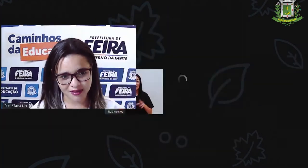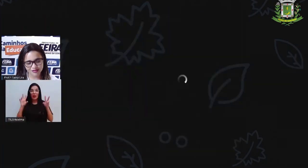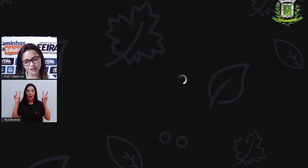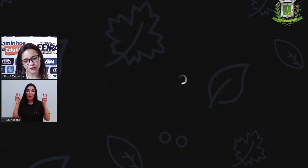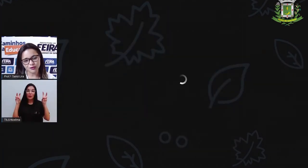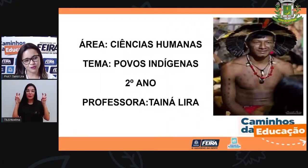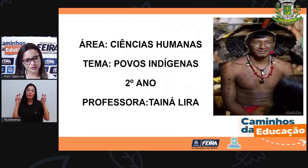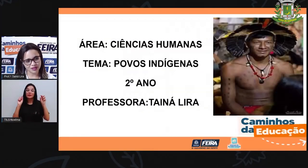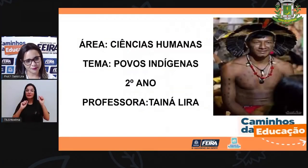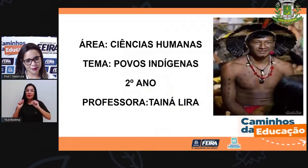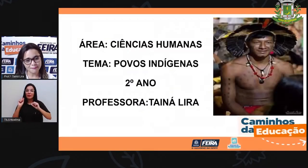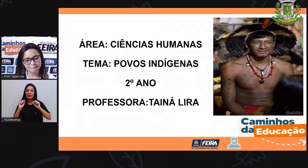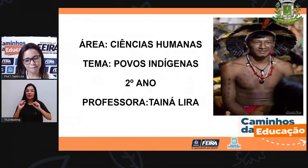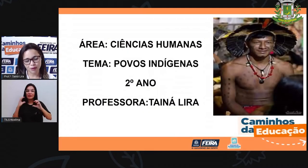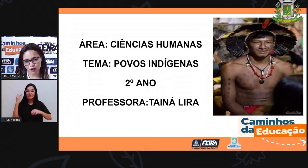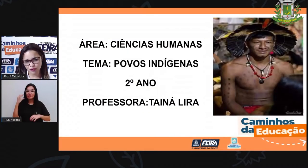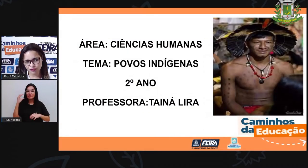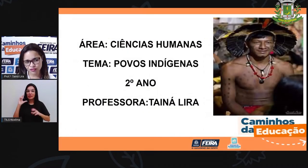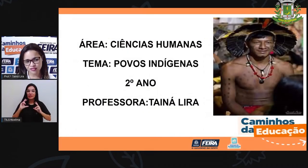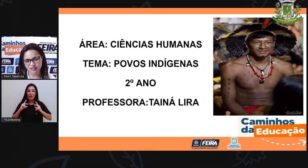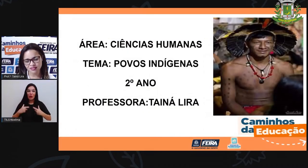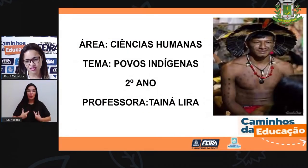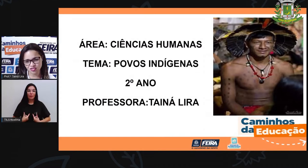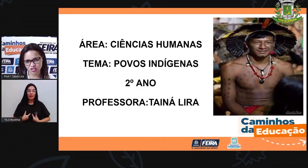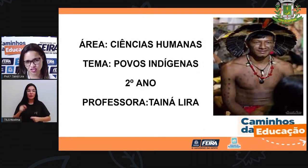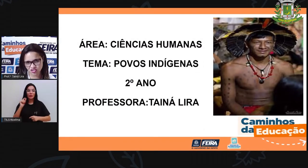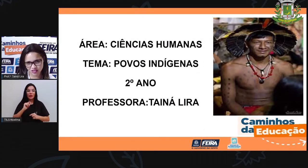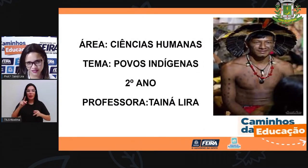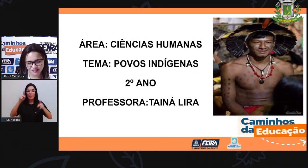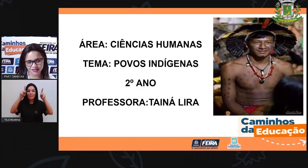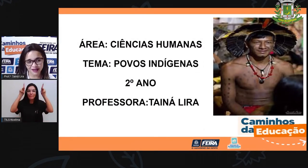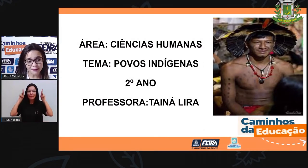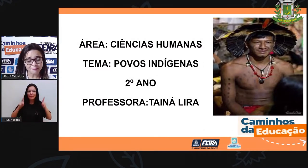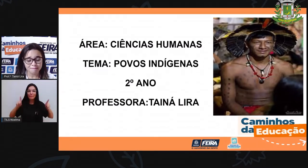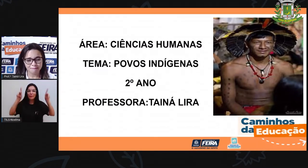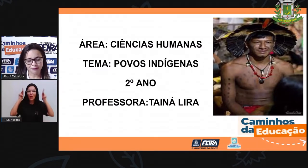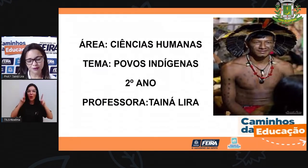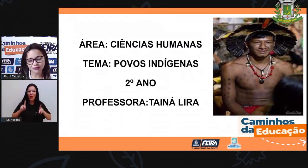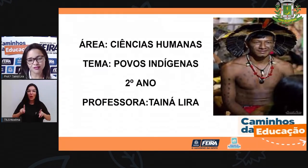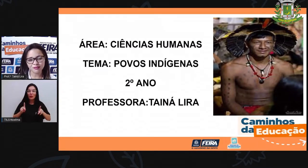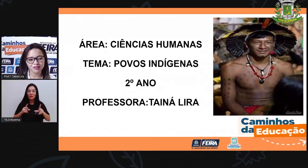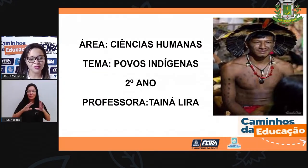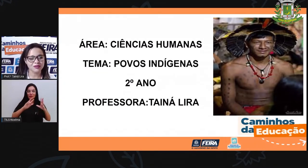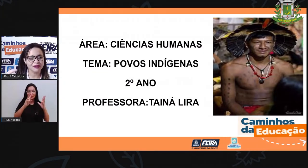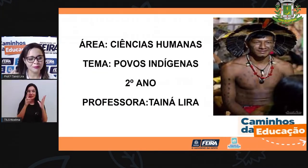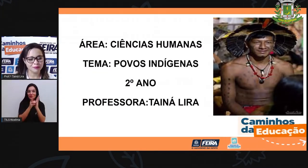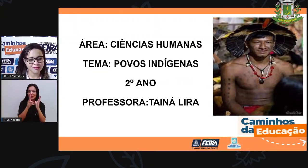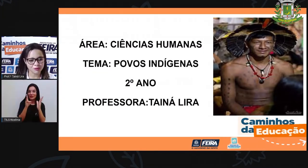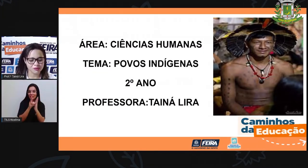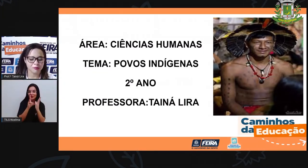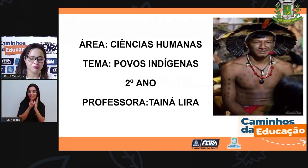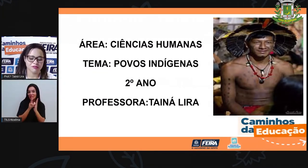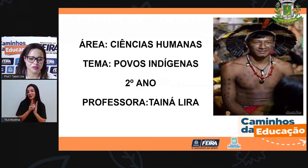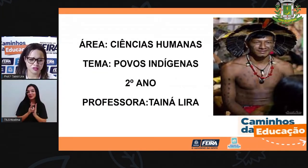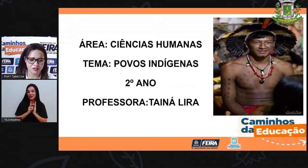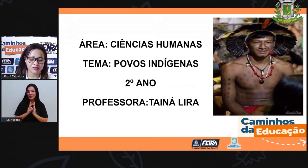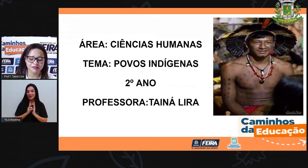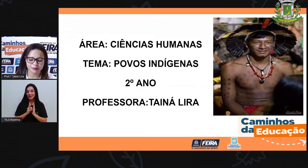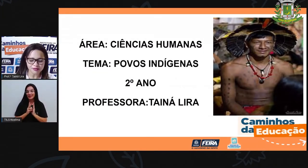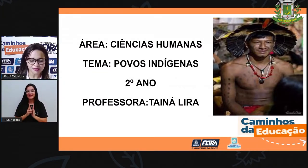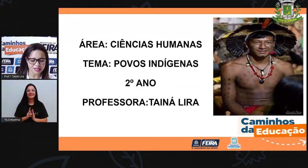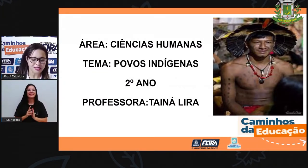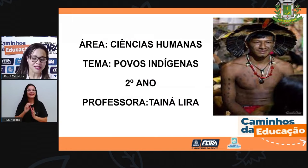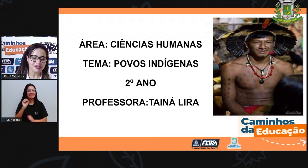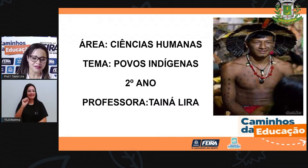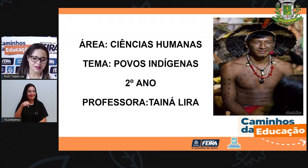humanas e o nosso tema, povos indígenas, tá? Pró, nós vamos estudar também sobre os povos indígenas,